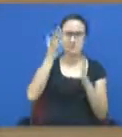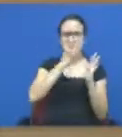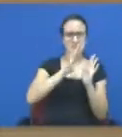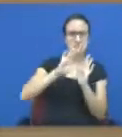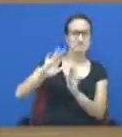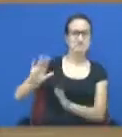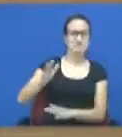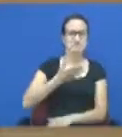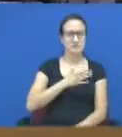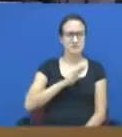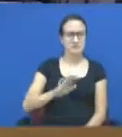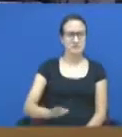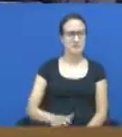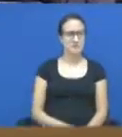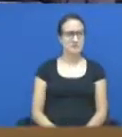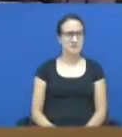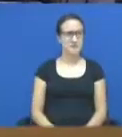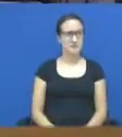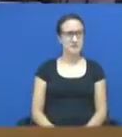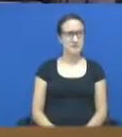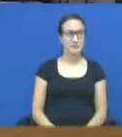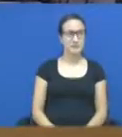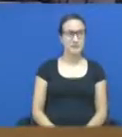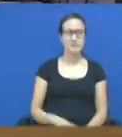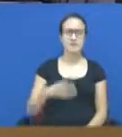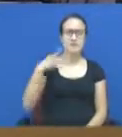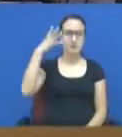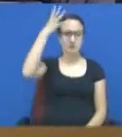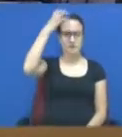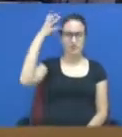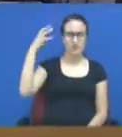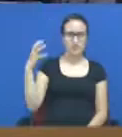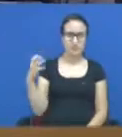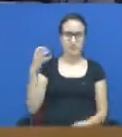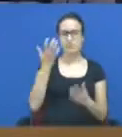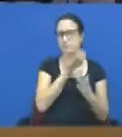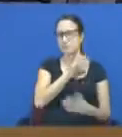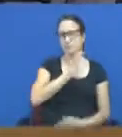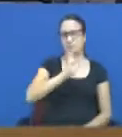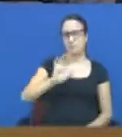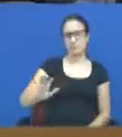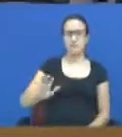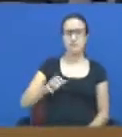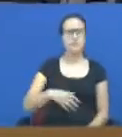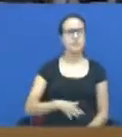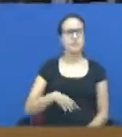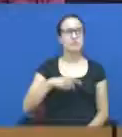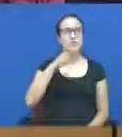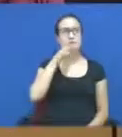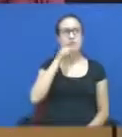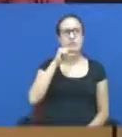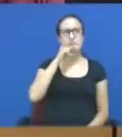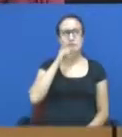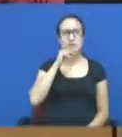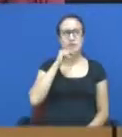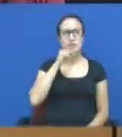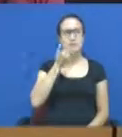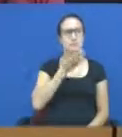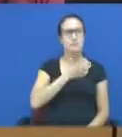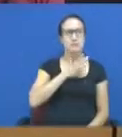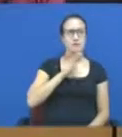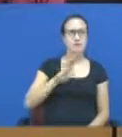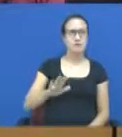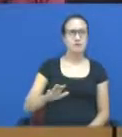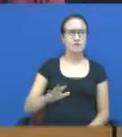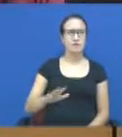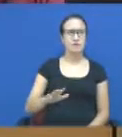Lu Bogo. Dispenso. Vereador Dr. Raul Nilsen. Eu dispenso, mas digo que venceu-se